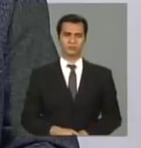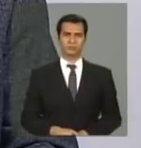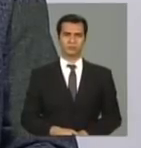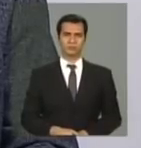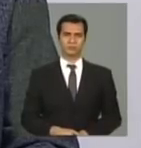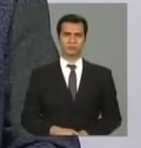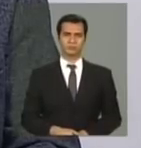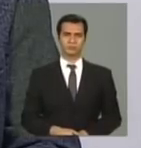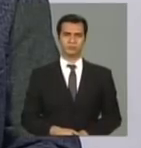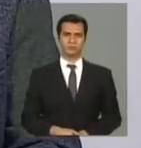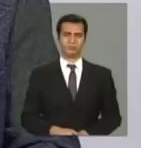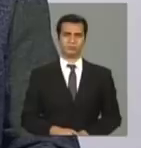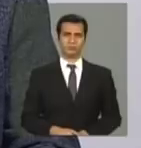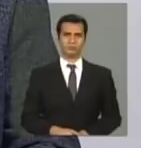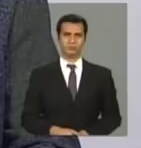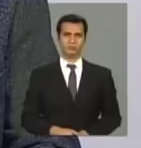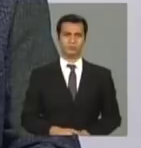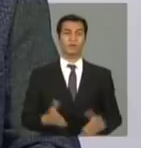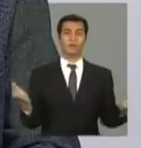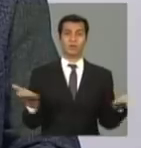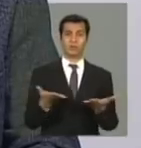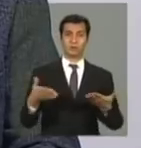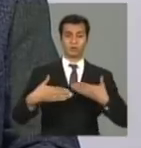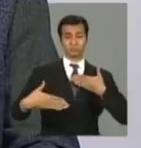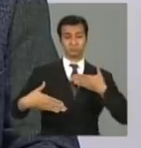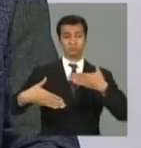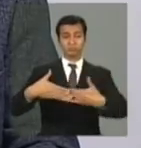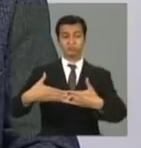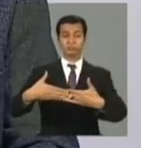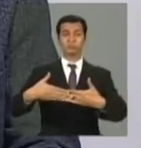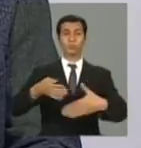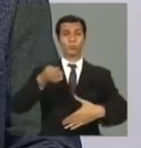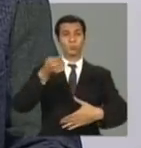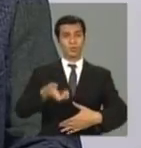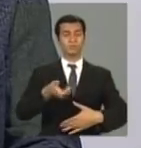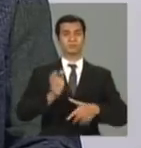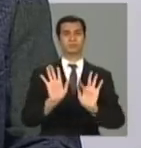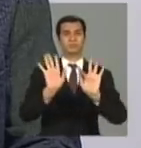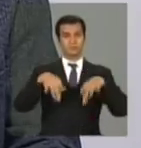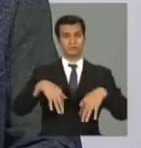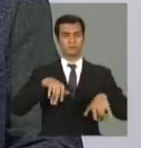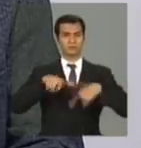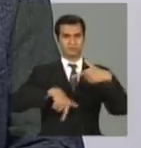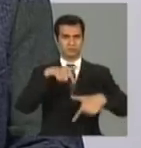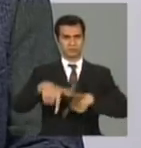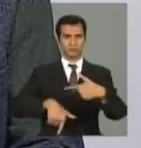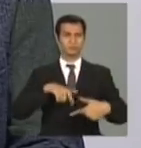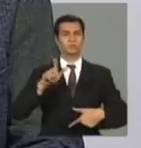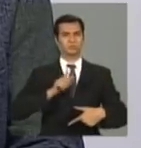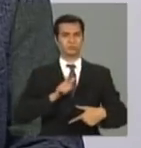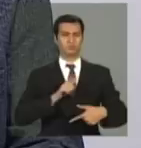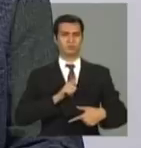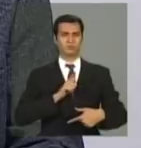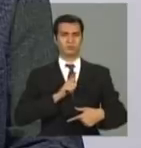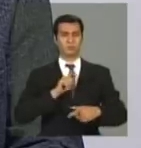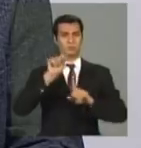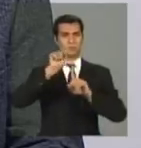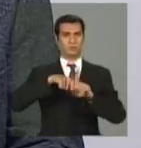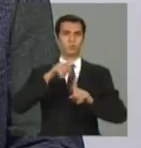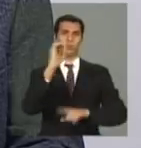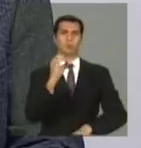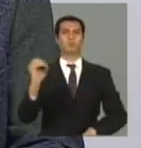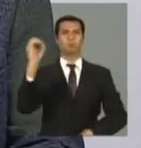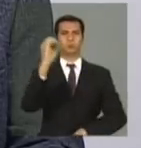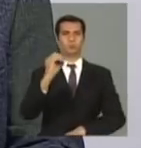Agora que a gente está indo aí para uma reta final dessa ação, né, que se encerra no mês de